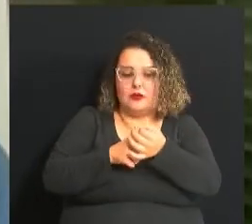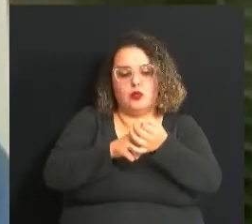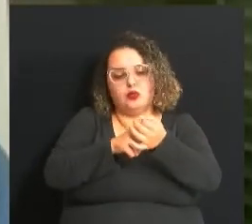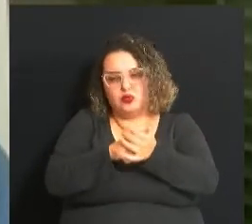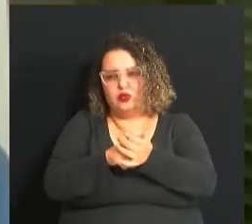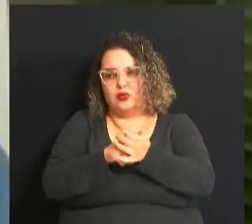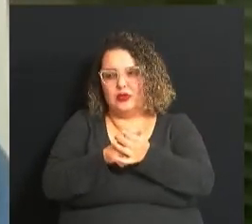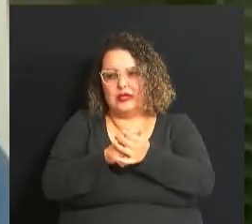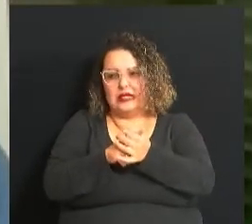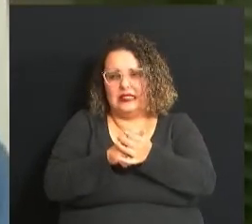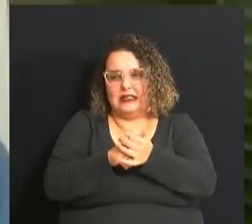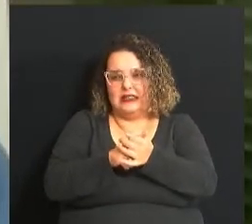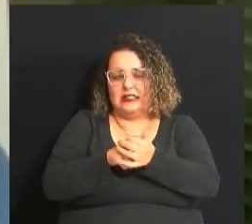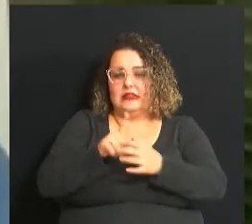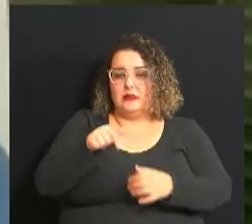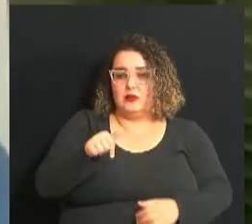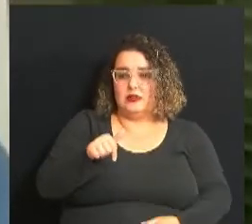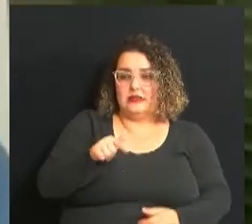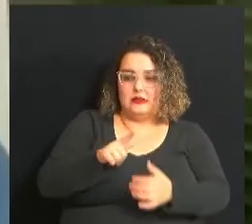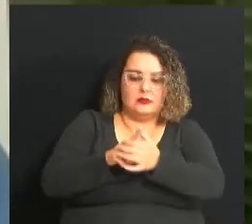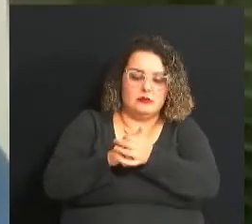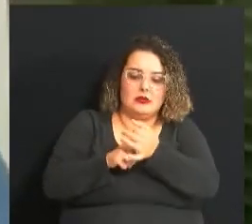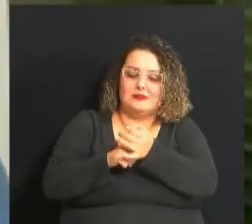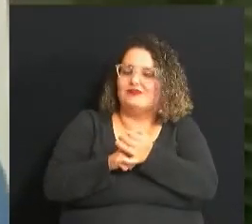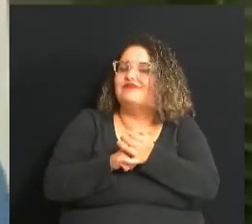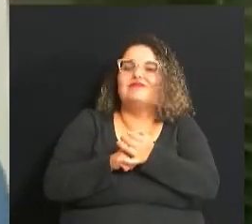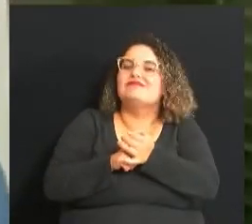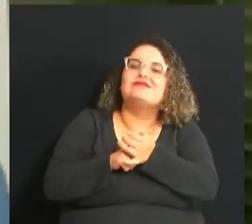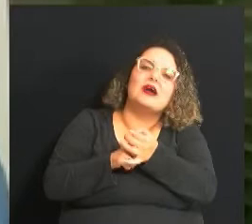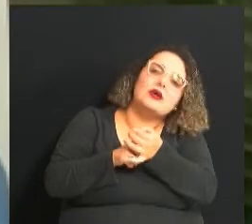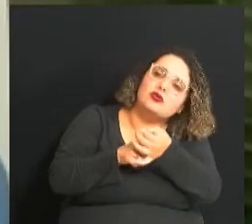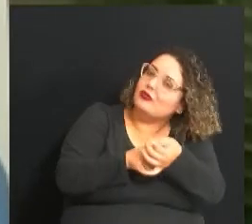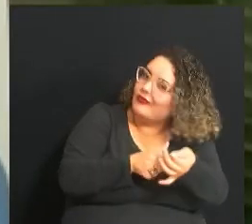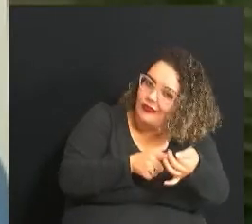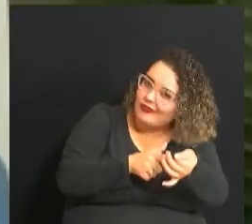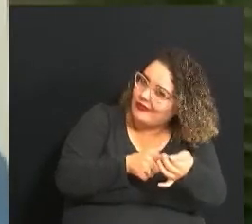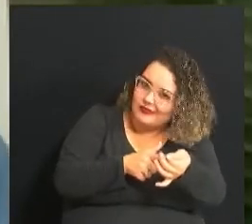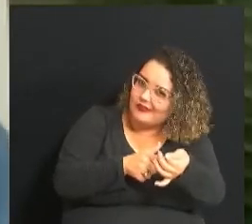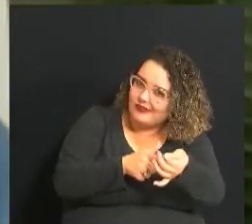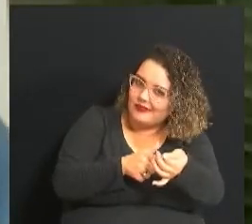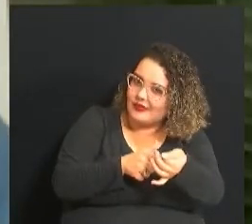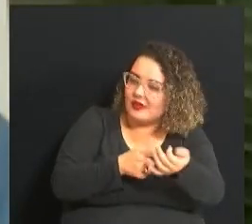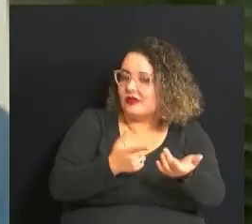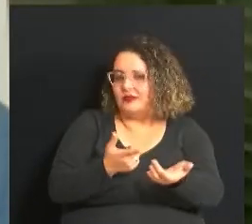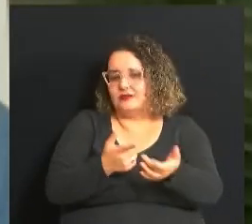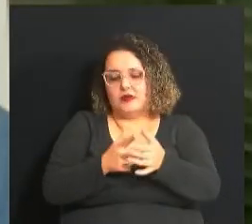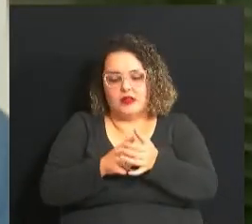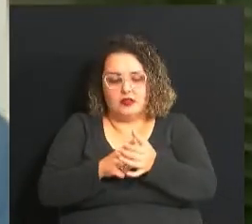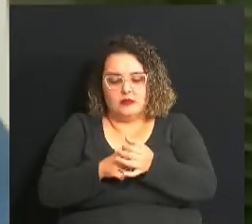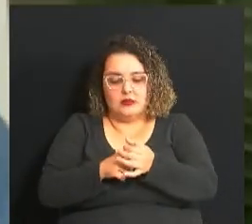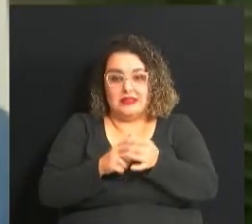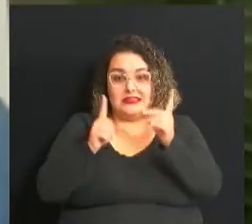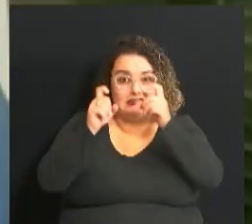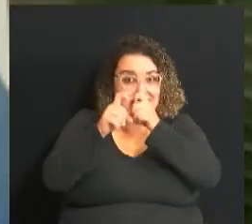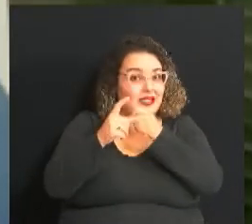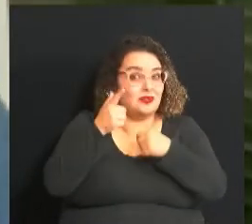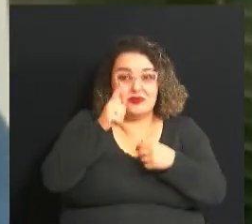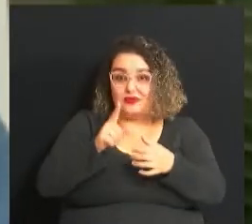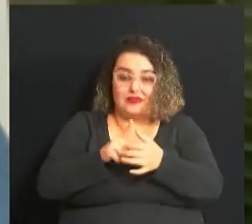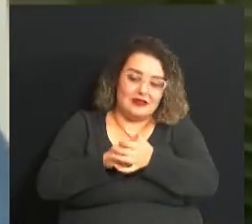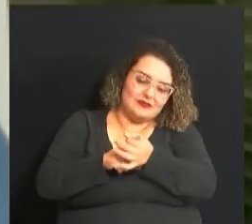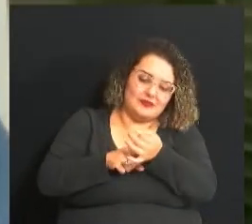sulco após a glande e não volta mais. Porque se você expôs e ela já estava difícil, ela não consegue voltar. Então, nós